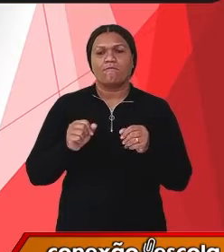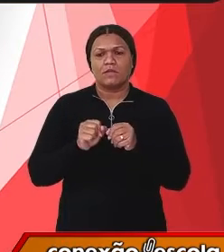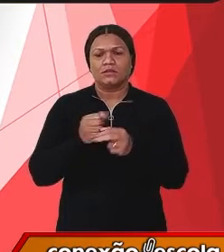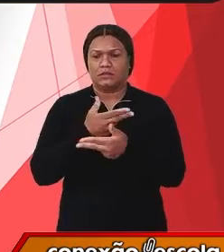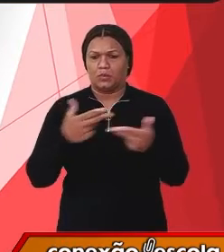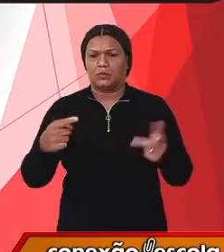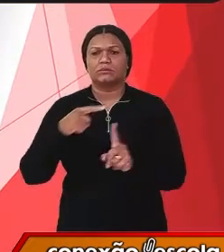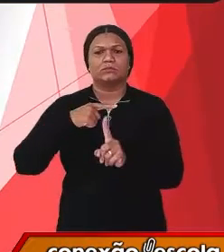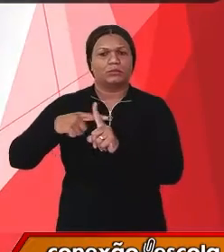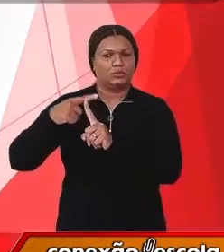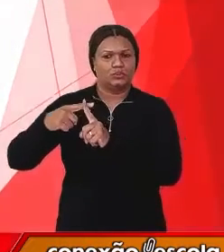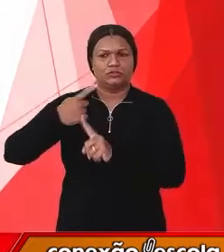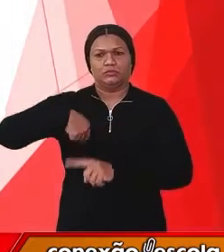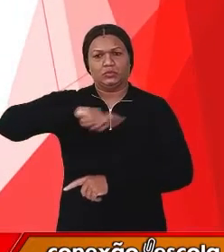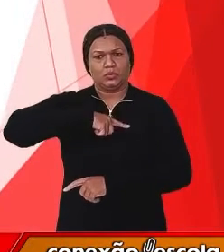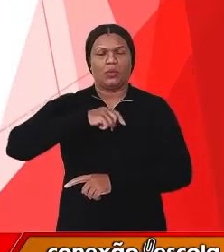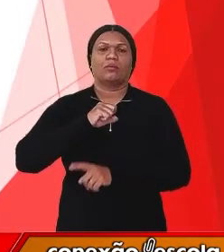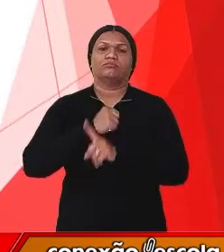em que nós vivemos.